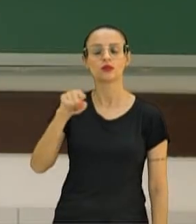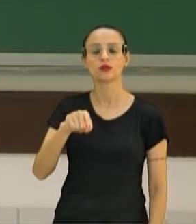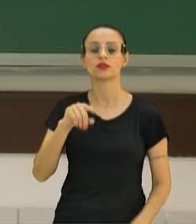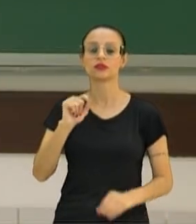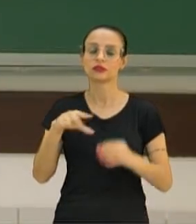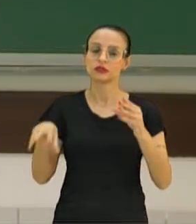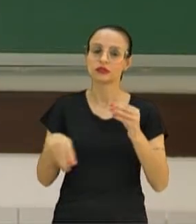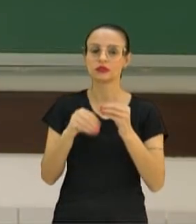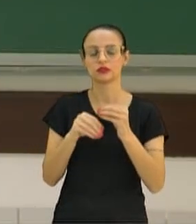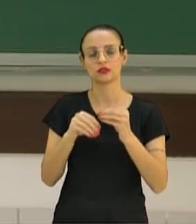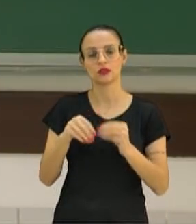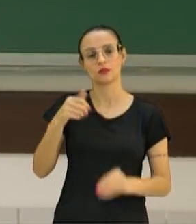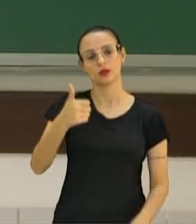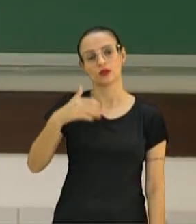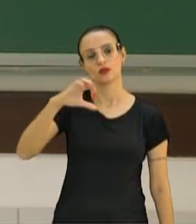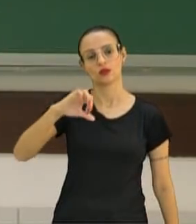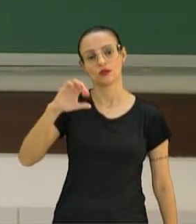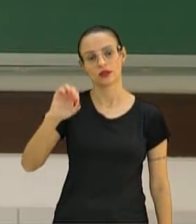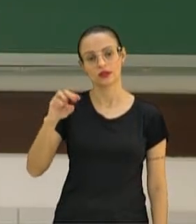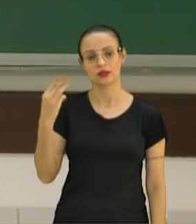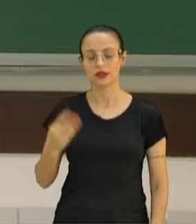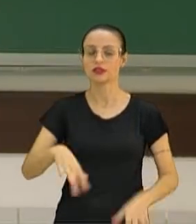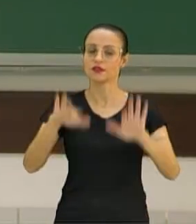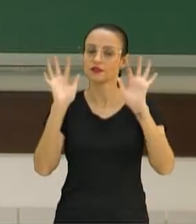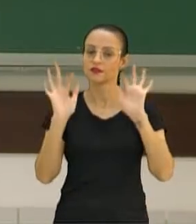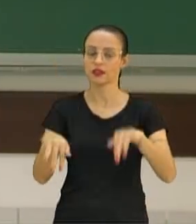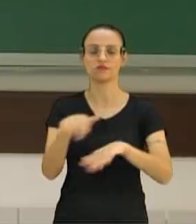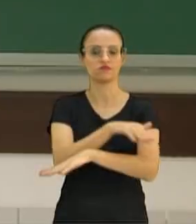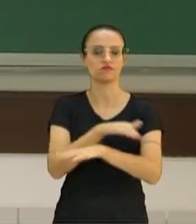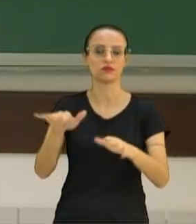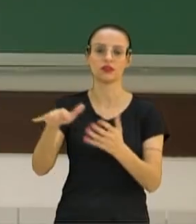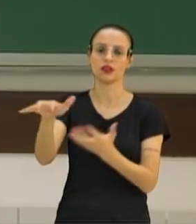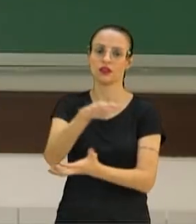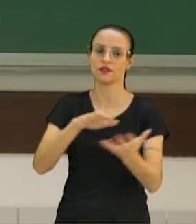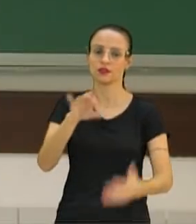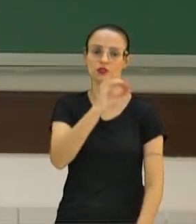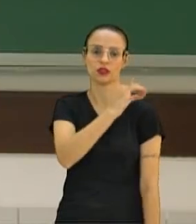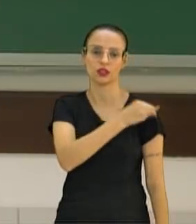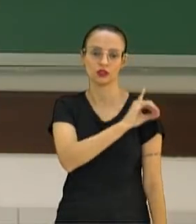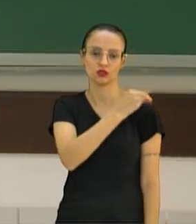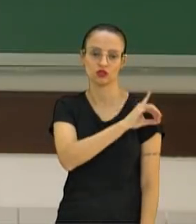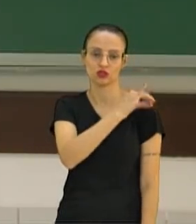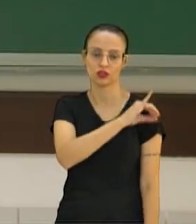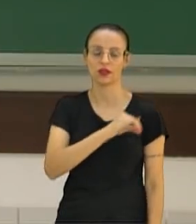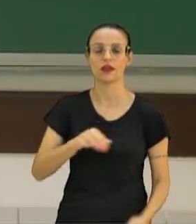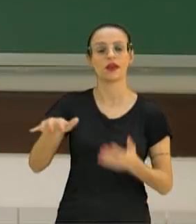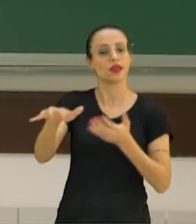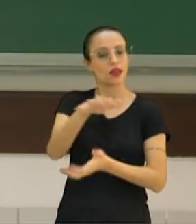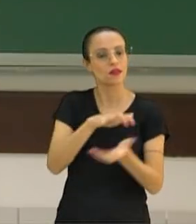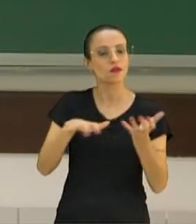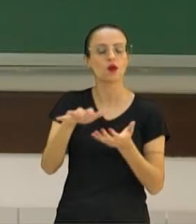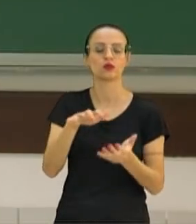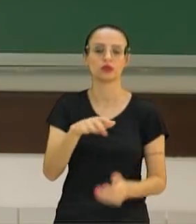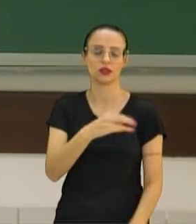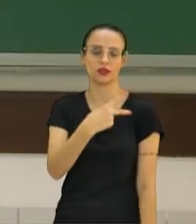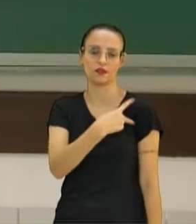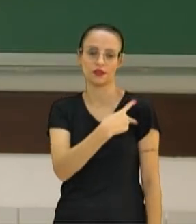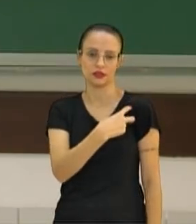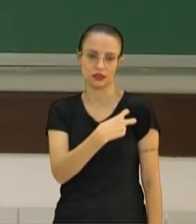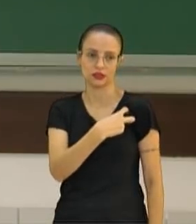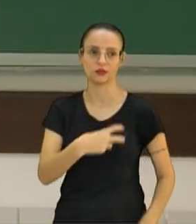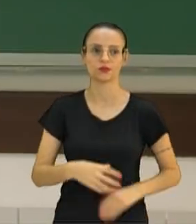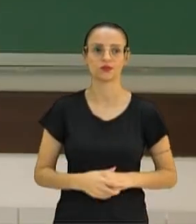ano de 1903, pondo fim aí a essa revolta no Rio de Janeiro, chamada Revolta da Vacina.